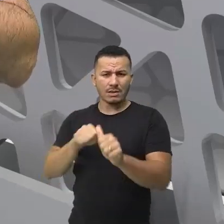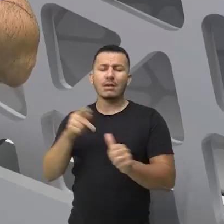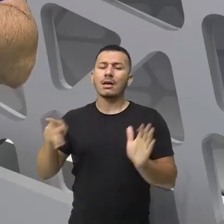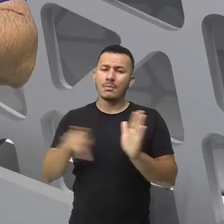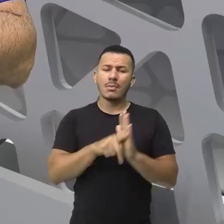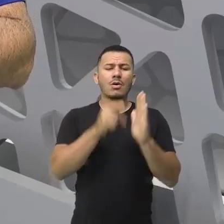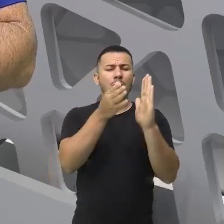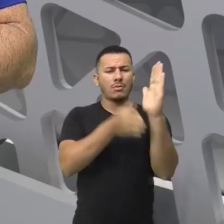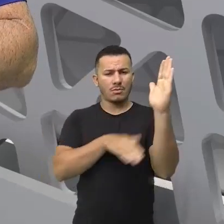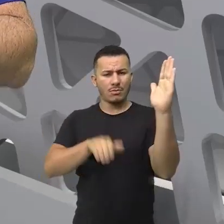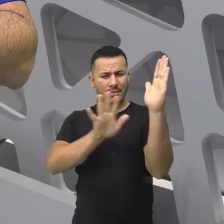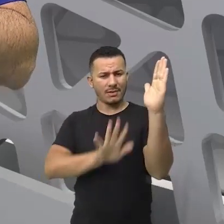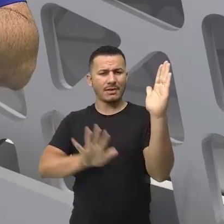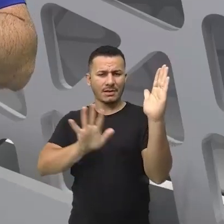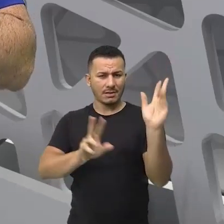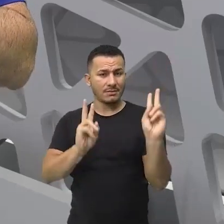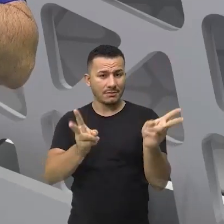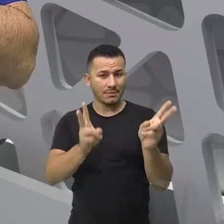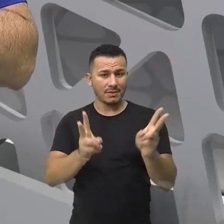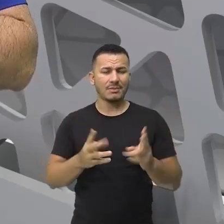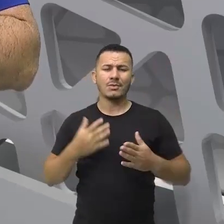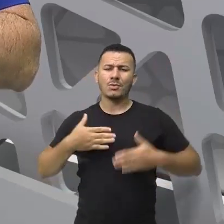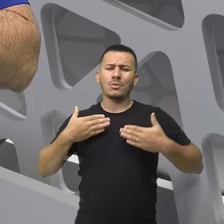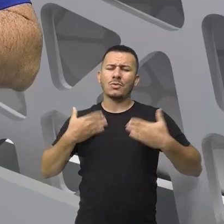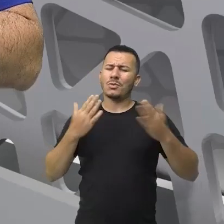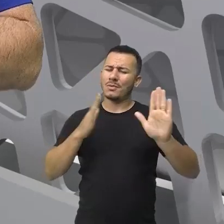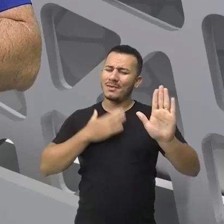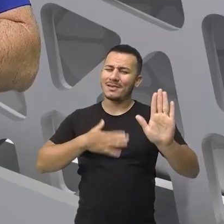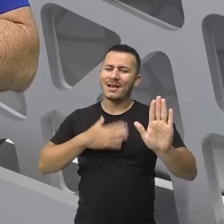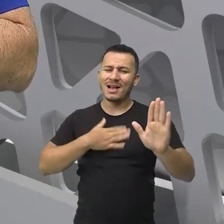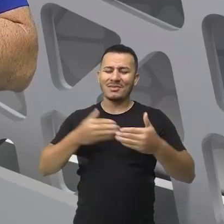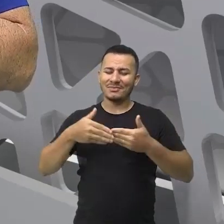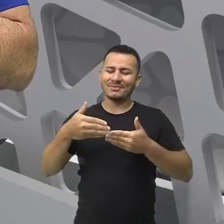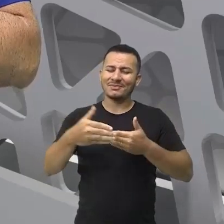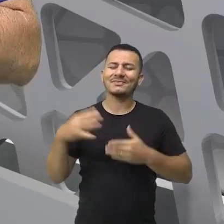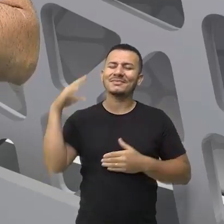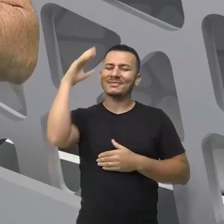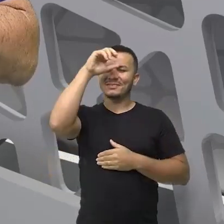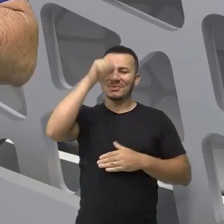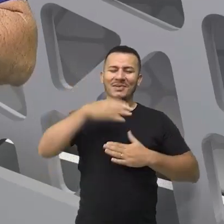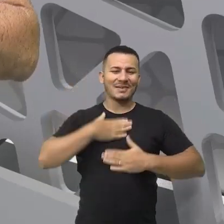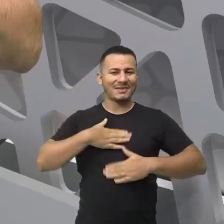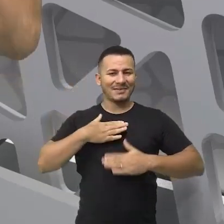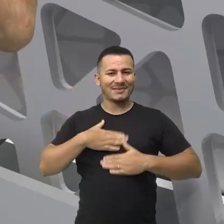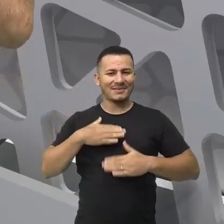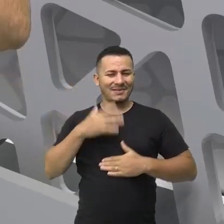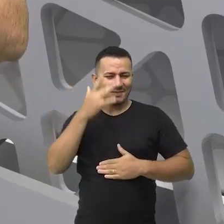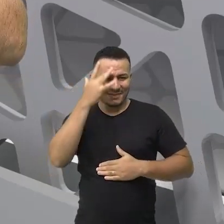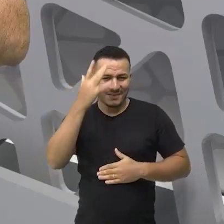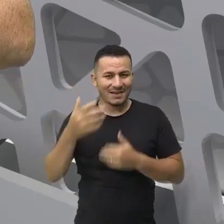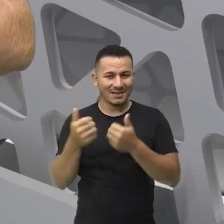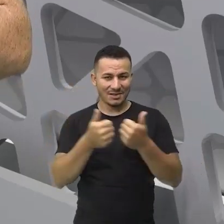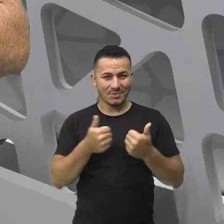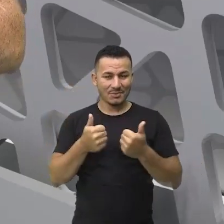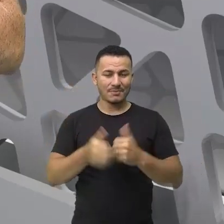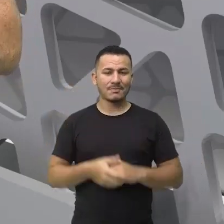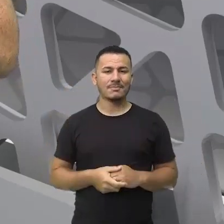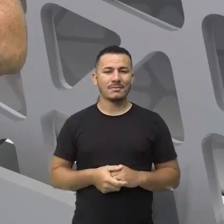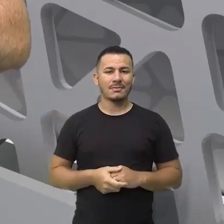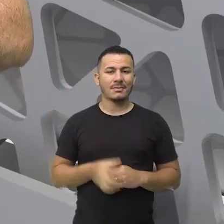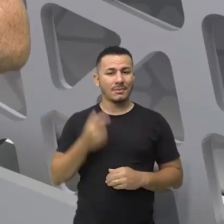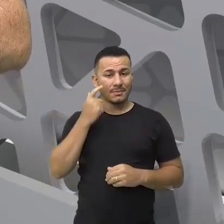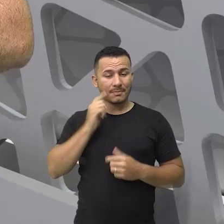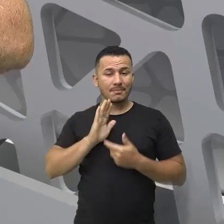Porque essa transformação acontece exatamente no plano cartesiano, beleza? Não te assusta não, que tu vai compreender bem